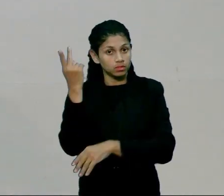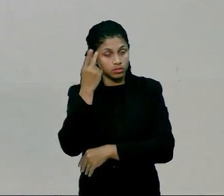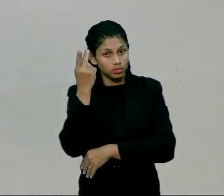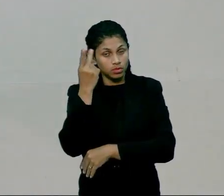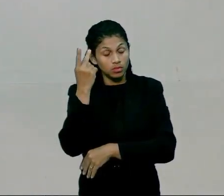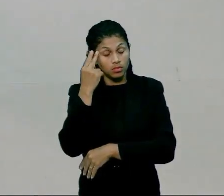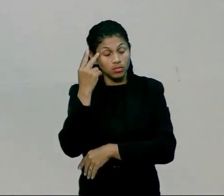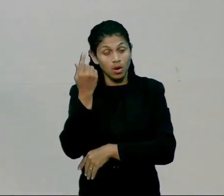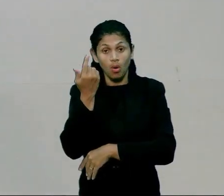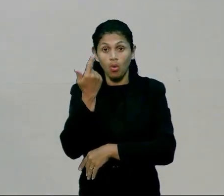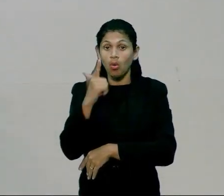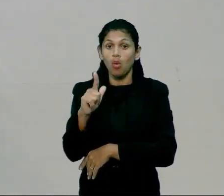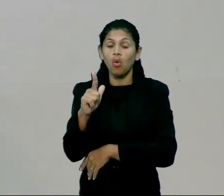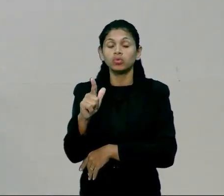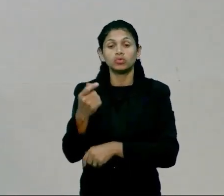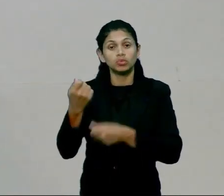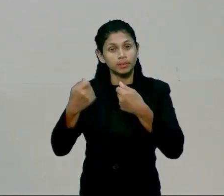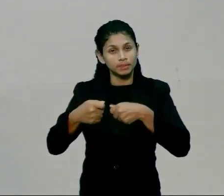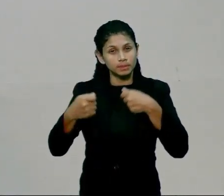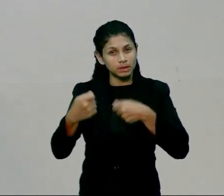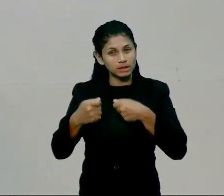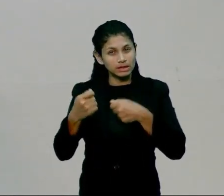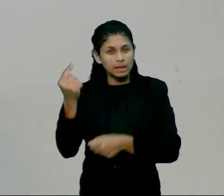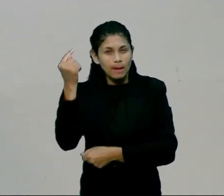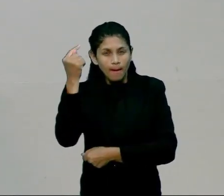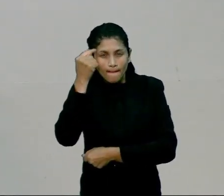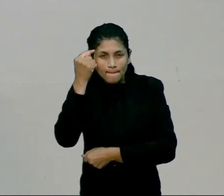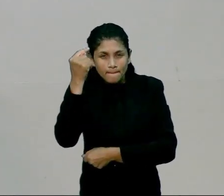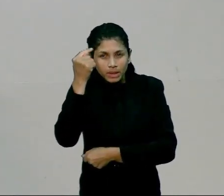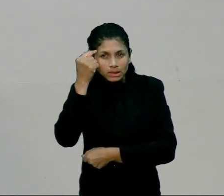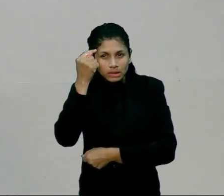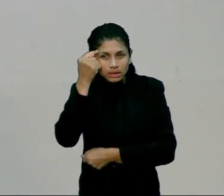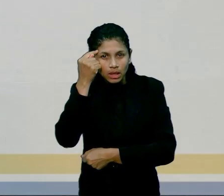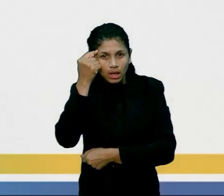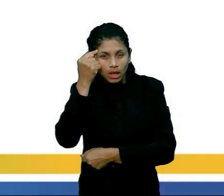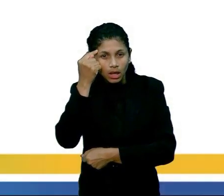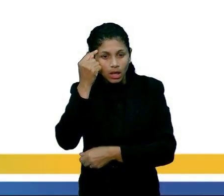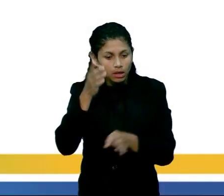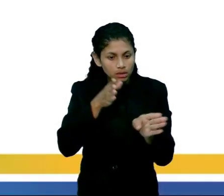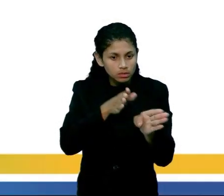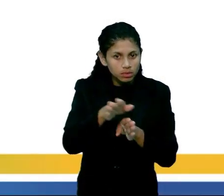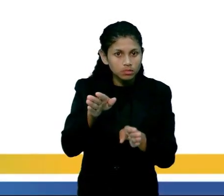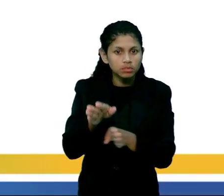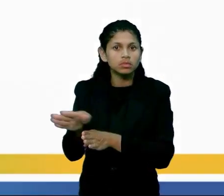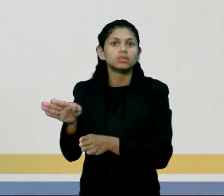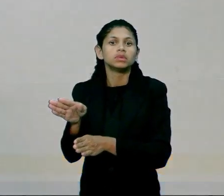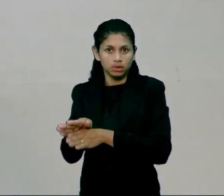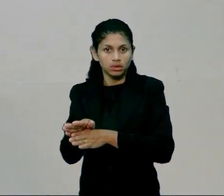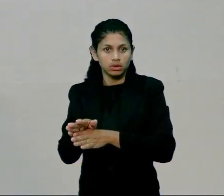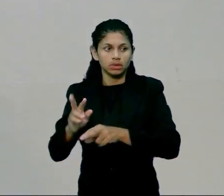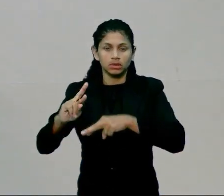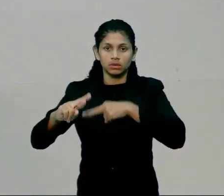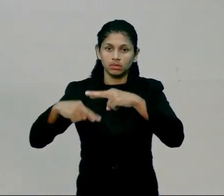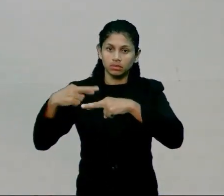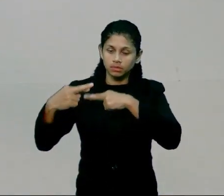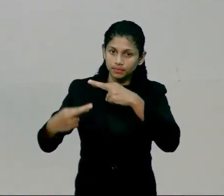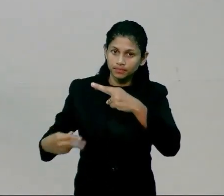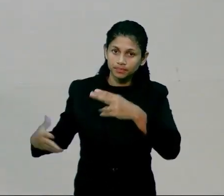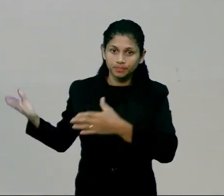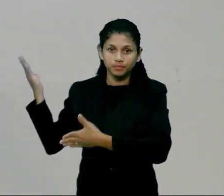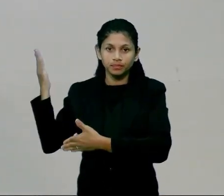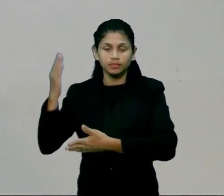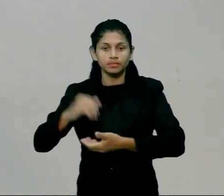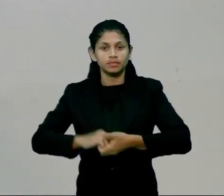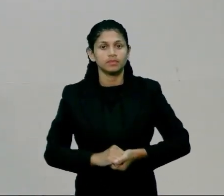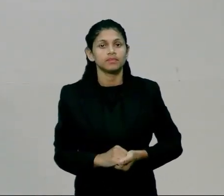e dar esse movimento, mas esse aprofundamento a gente vê em uma próxima aula, porque eu acredito que já tá bom por hoje, porque senão vocês